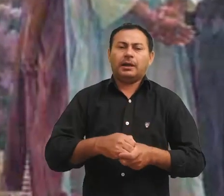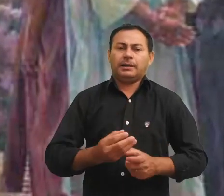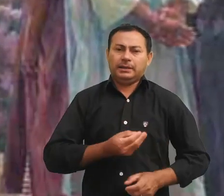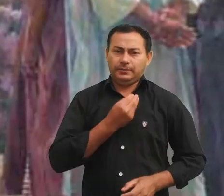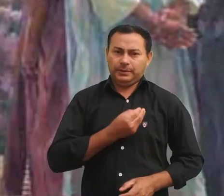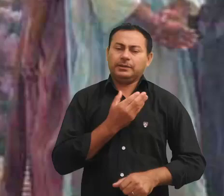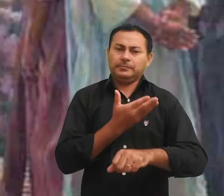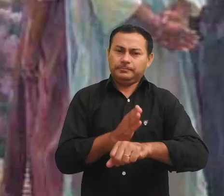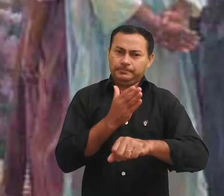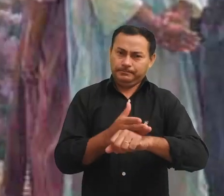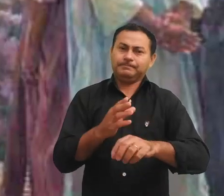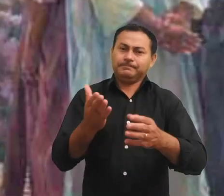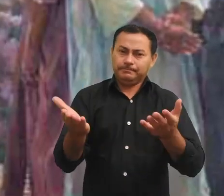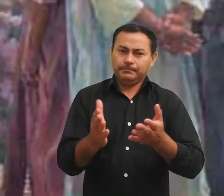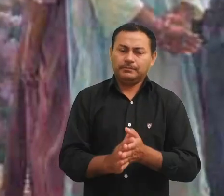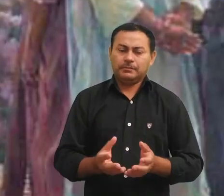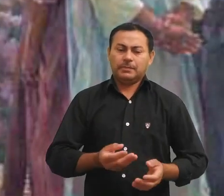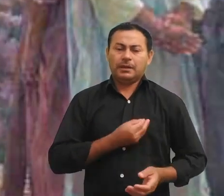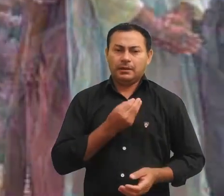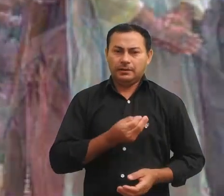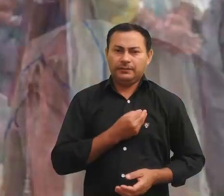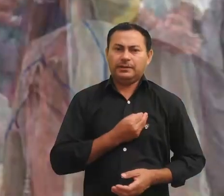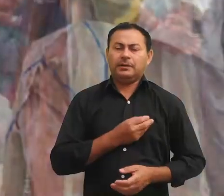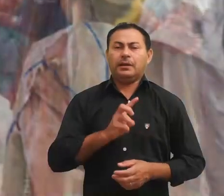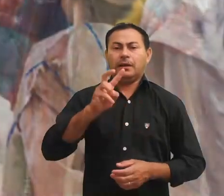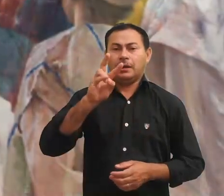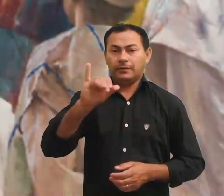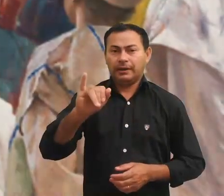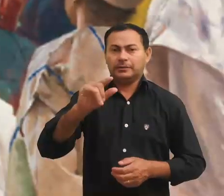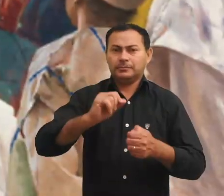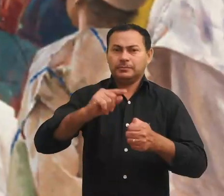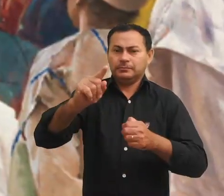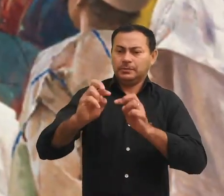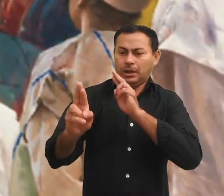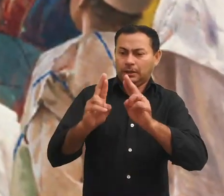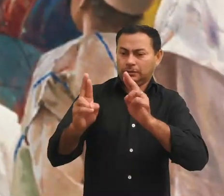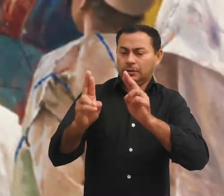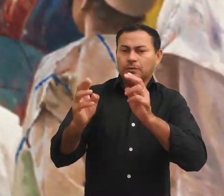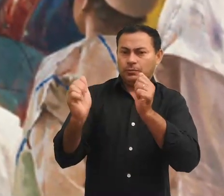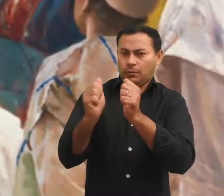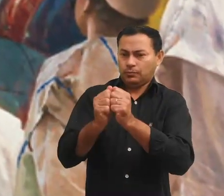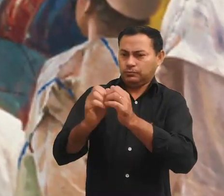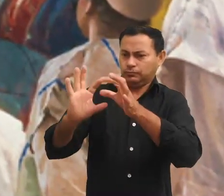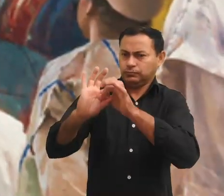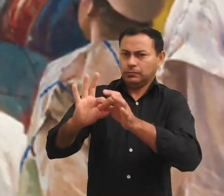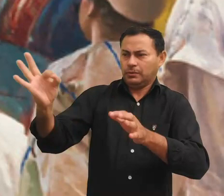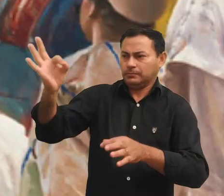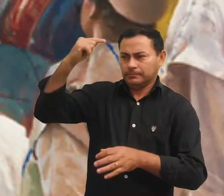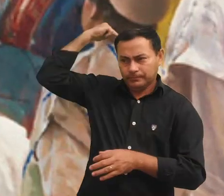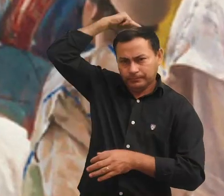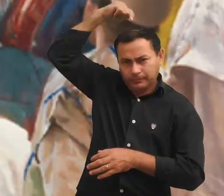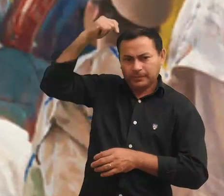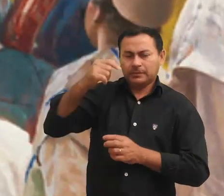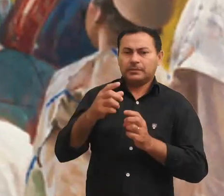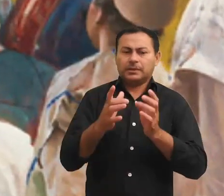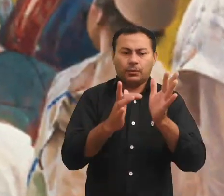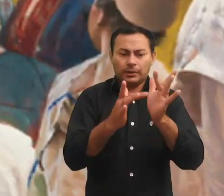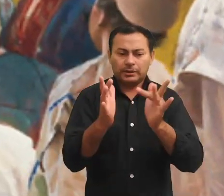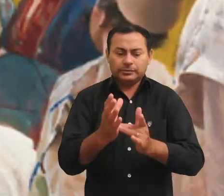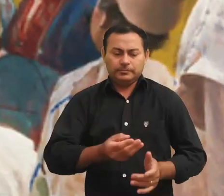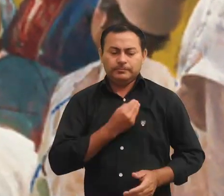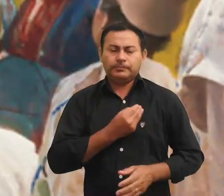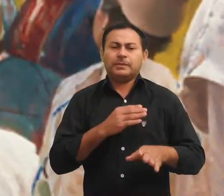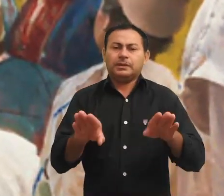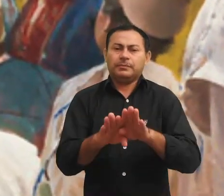e colocá-los em prática sobre a vida. Isso vai levar você a ter um relacionamento com o Espírito Santo, com o